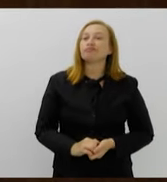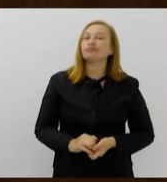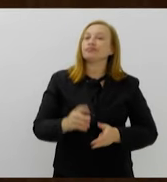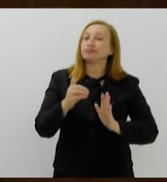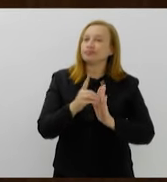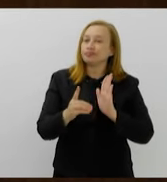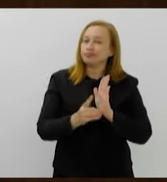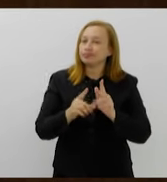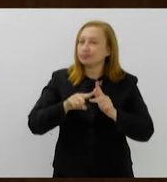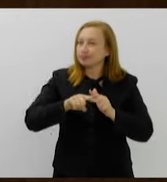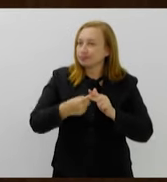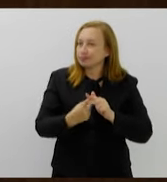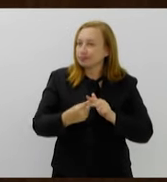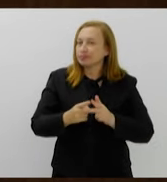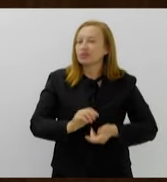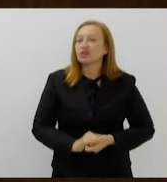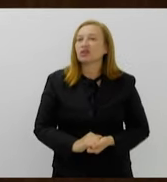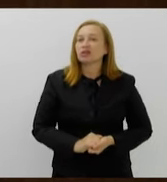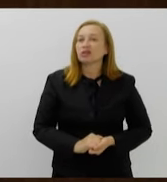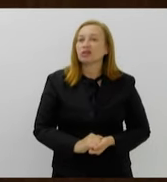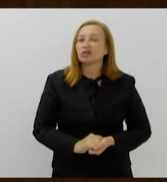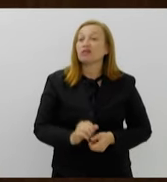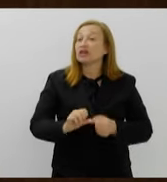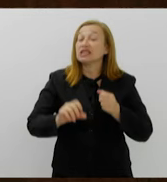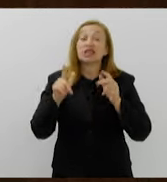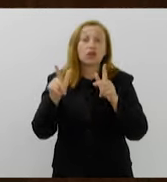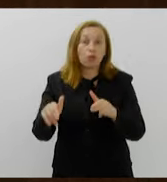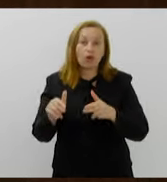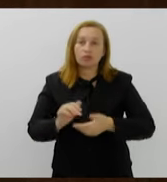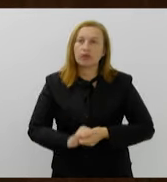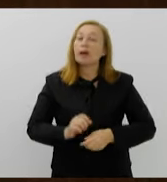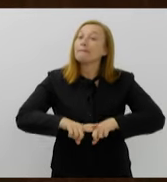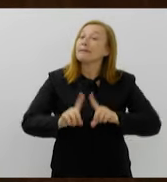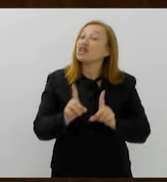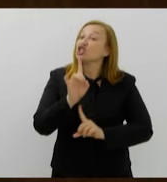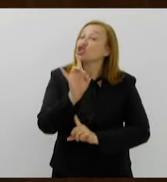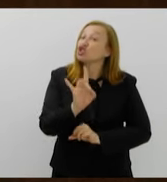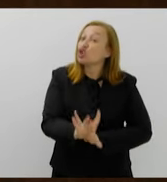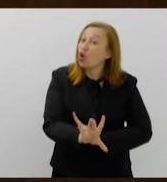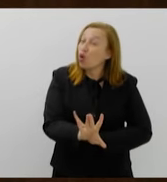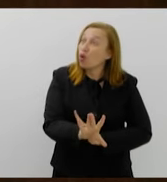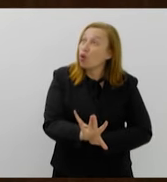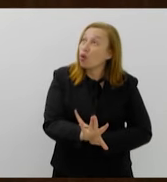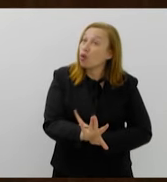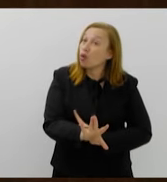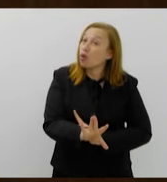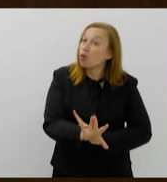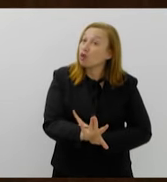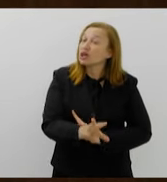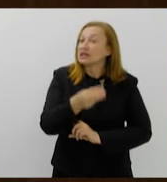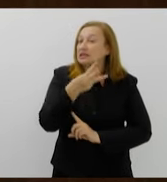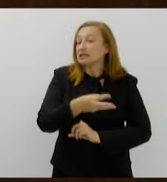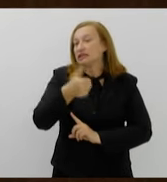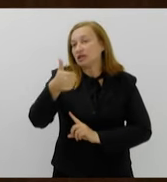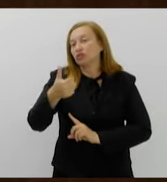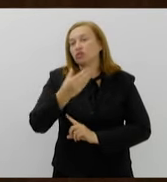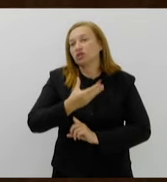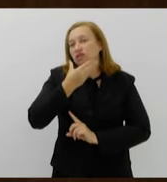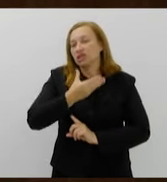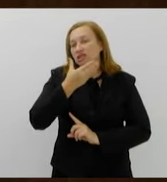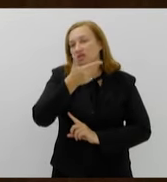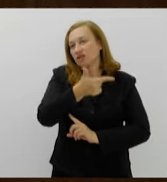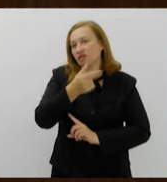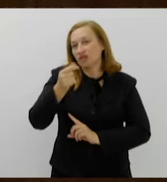foi modificado para fazer o mesmo mas somente até 31 de Dezembro de